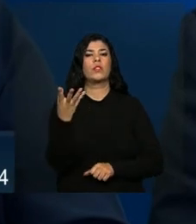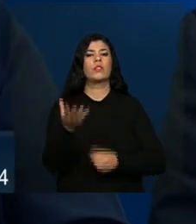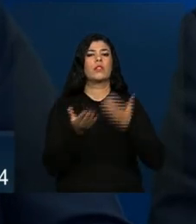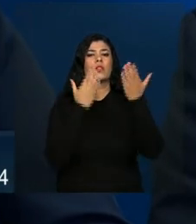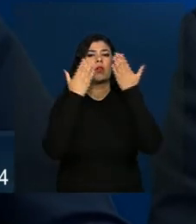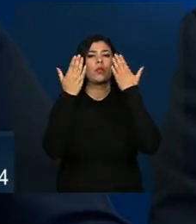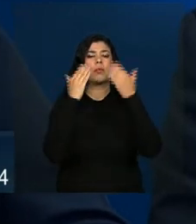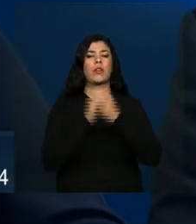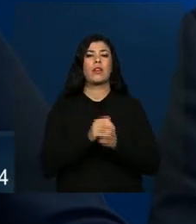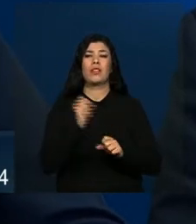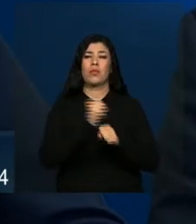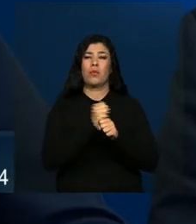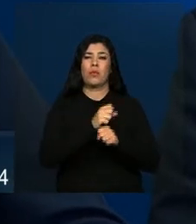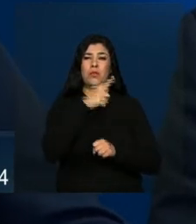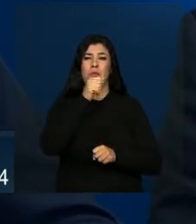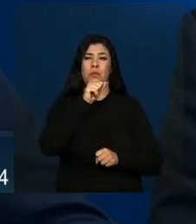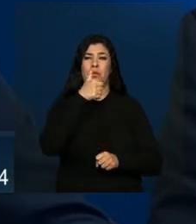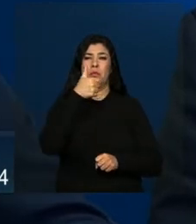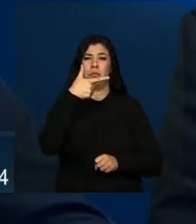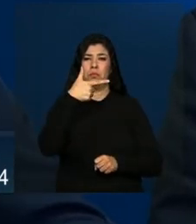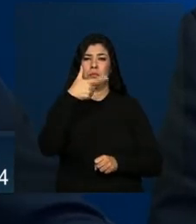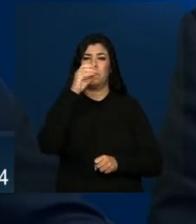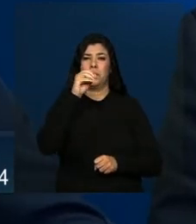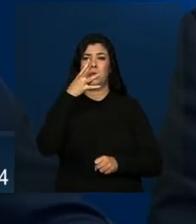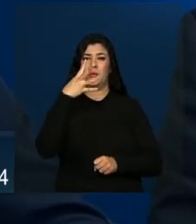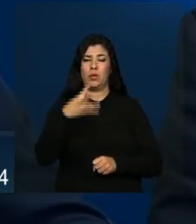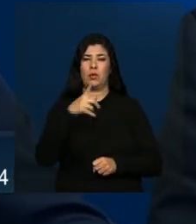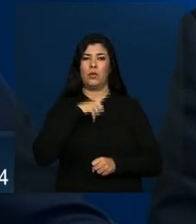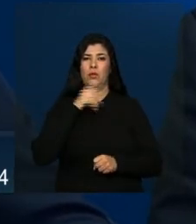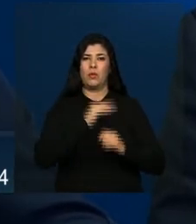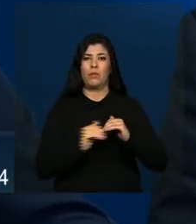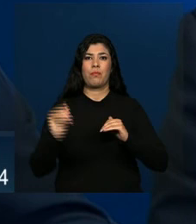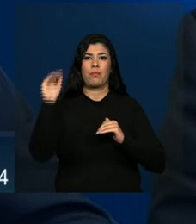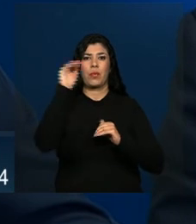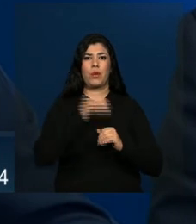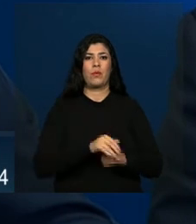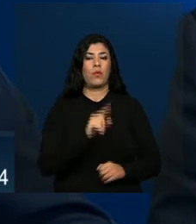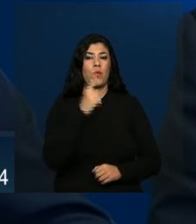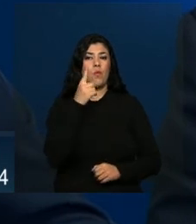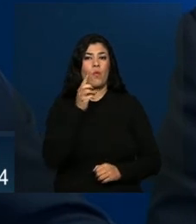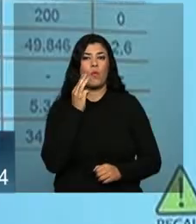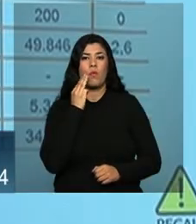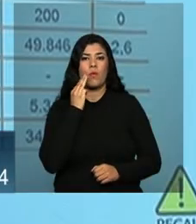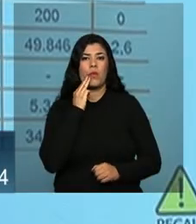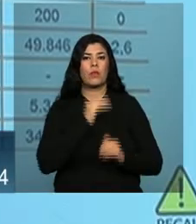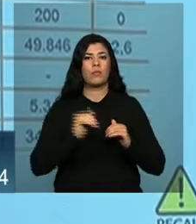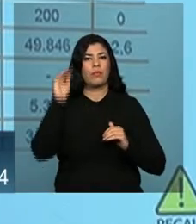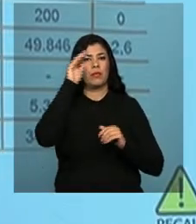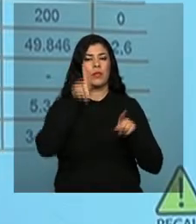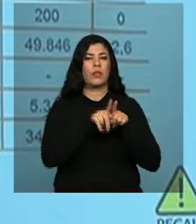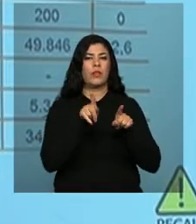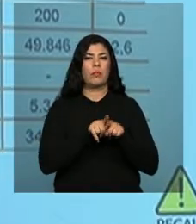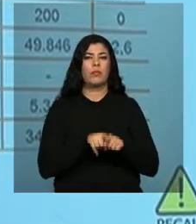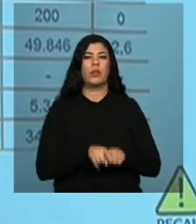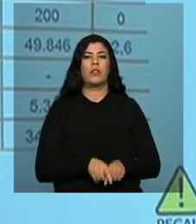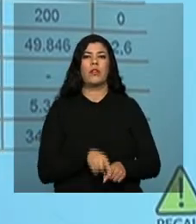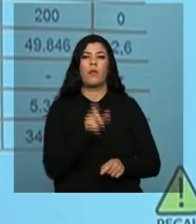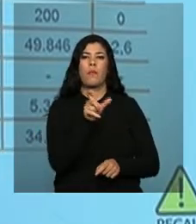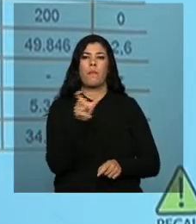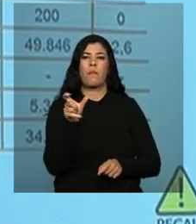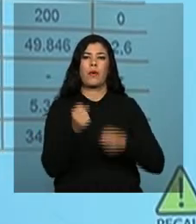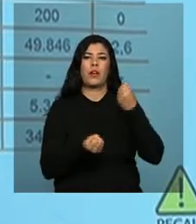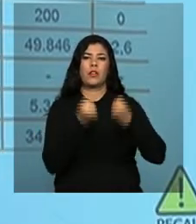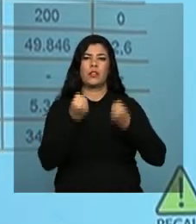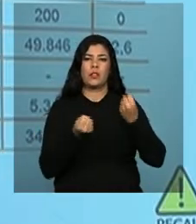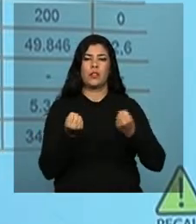2014 um milhão 380 então houve um aumento significativo Autopeças diminuiu bebidas diminuiu